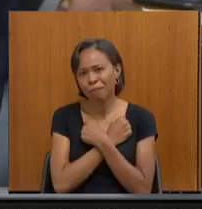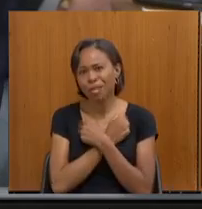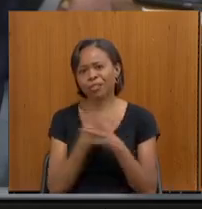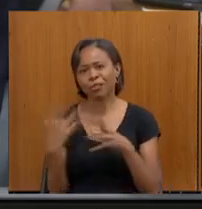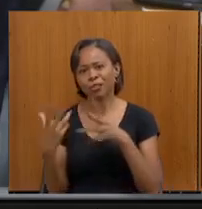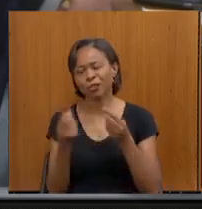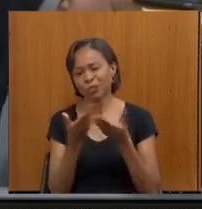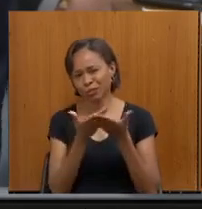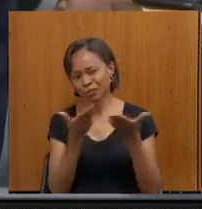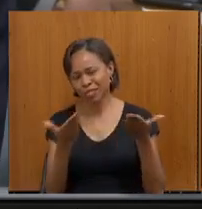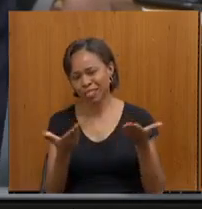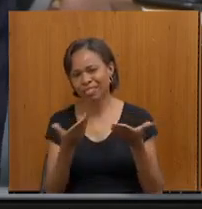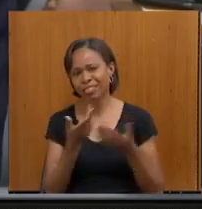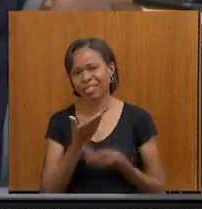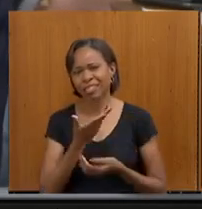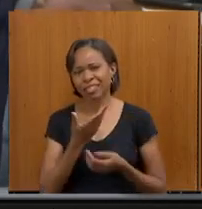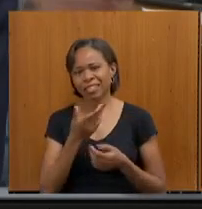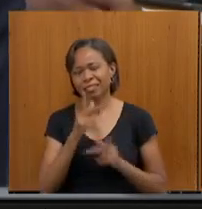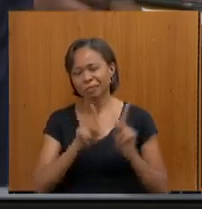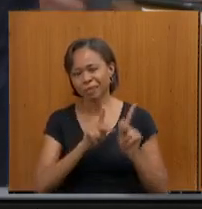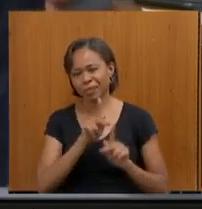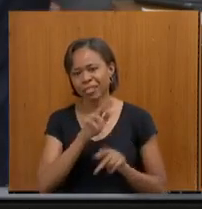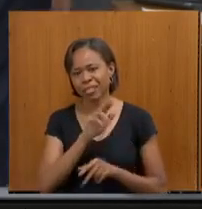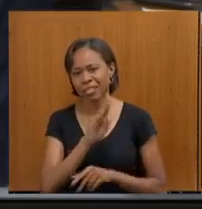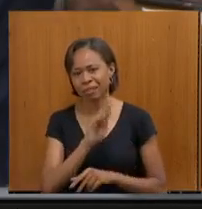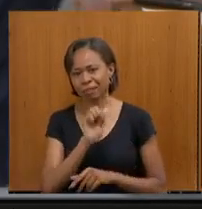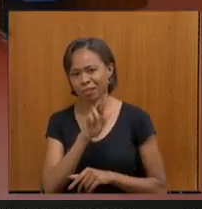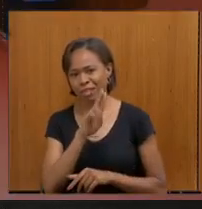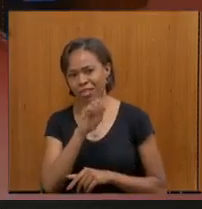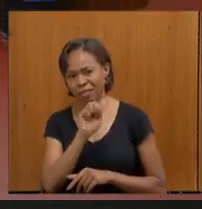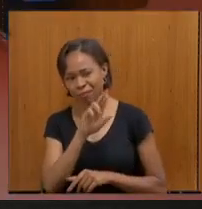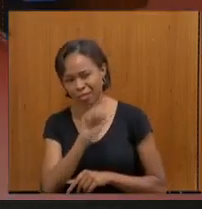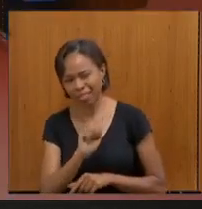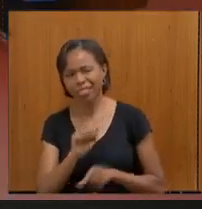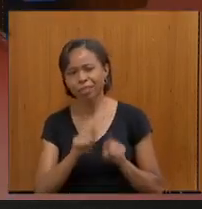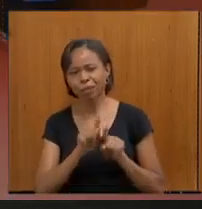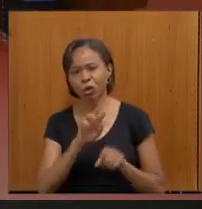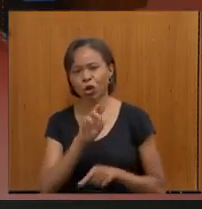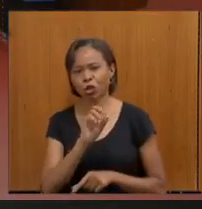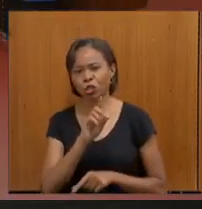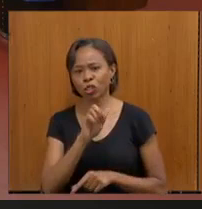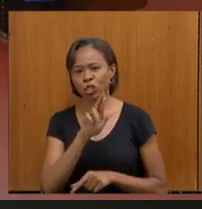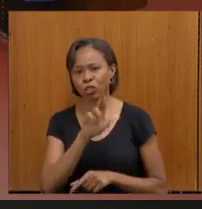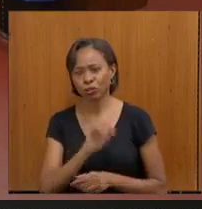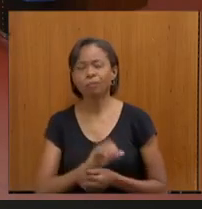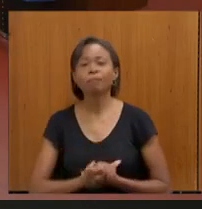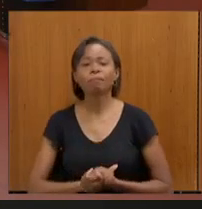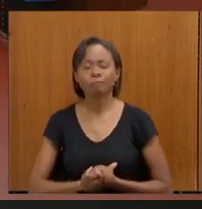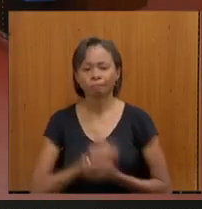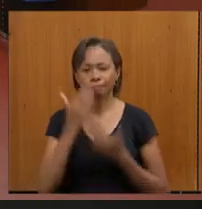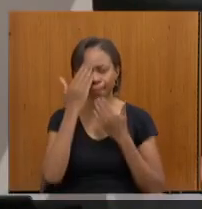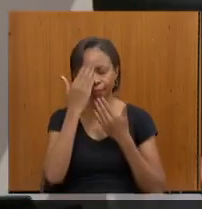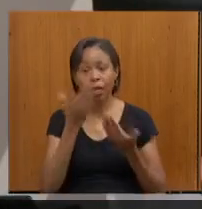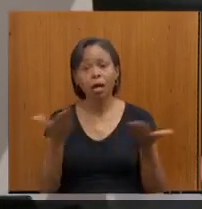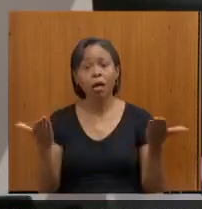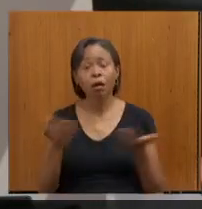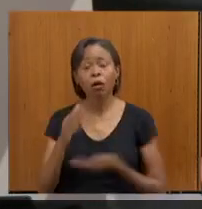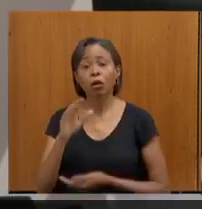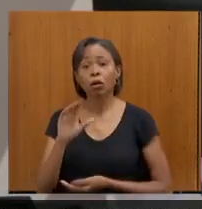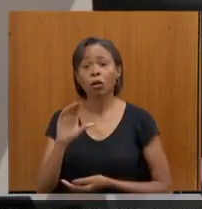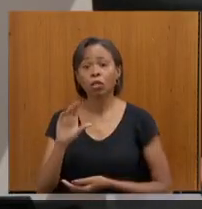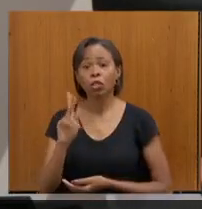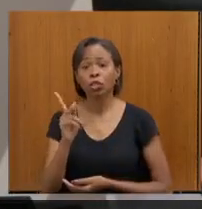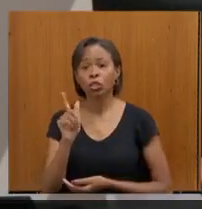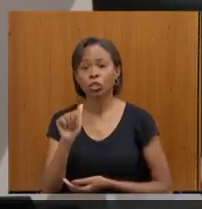todos aí é Bárbara Rubi Eu Rodrigo e sal aí eu também tô obrigado bom nós vamos ouvir agora o seu Charles Andrew